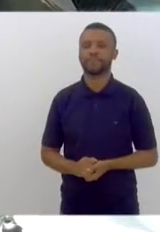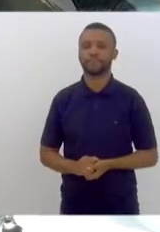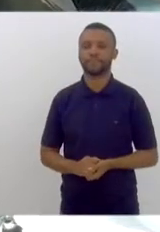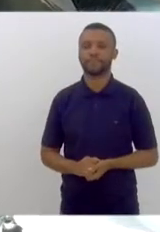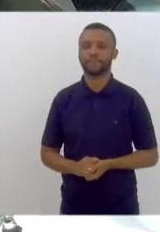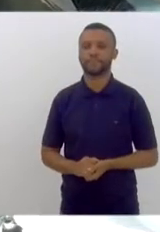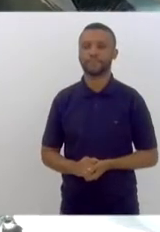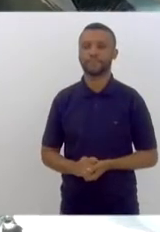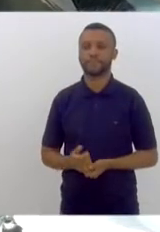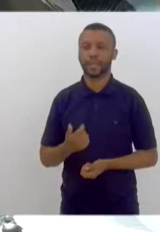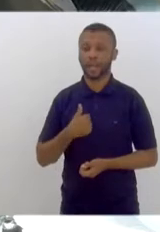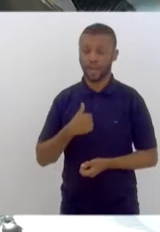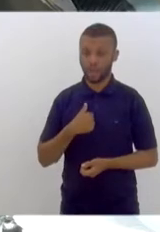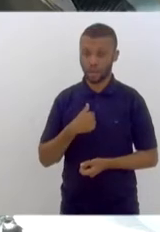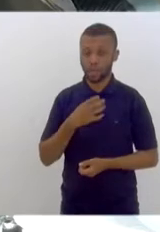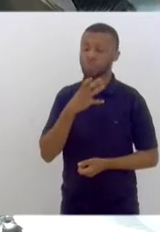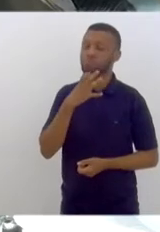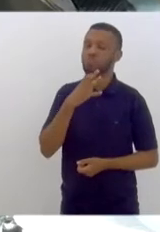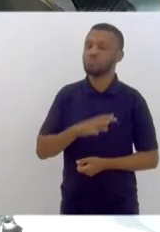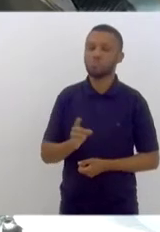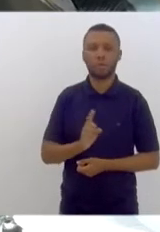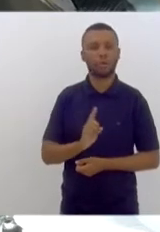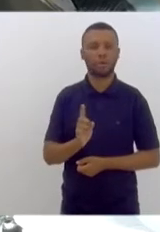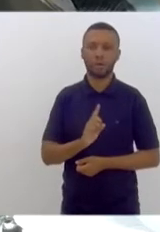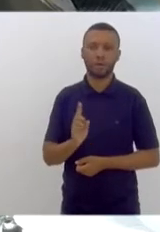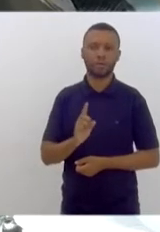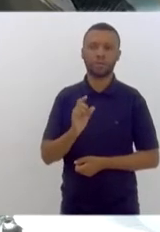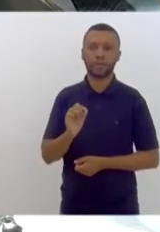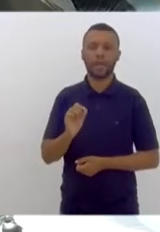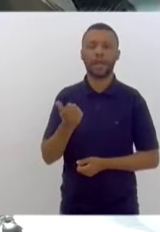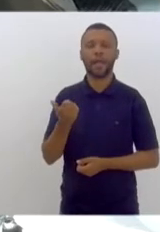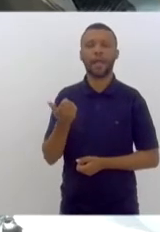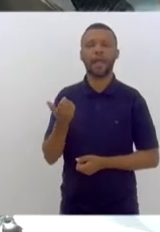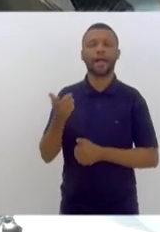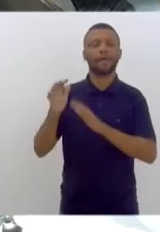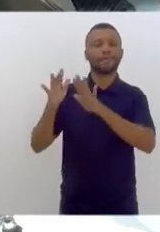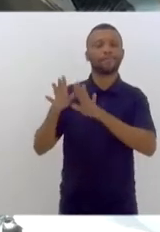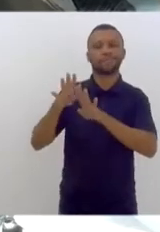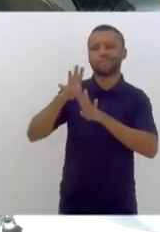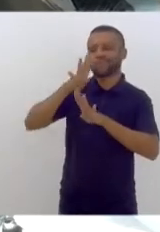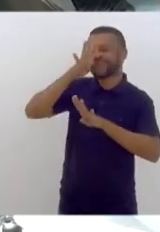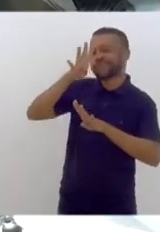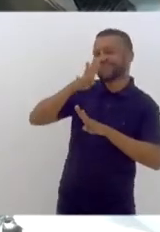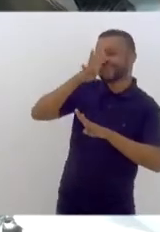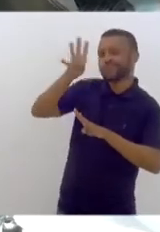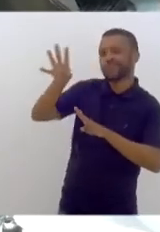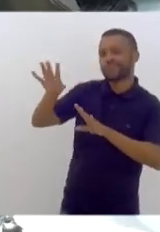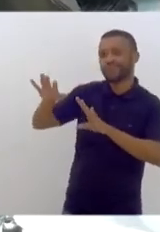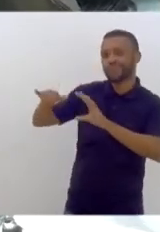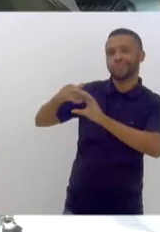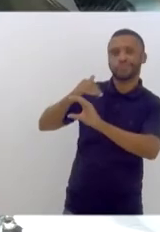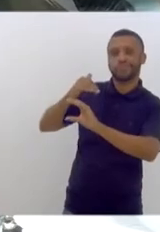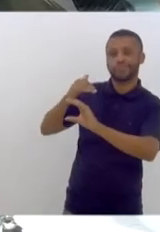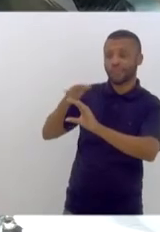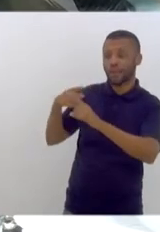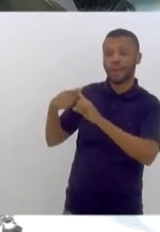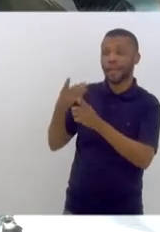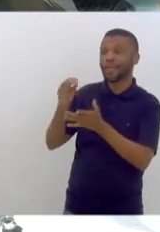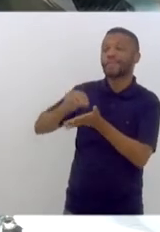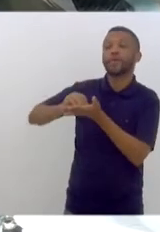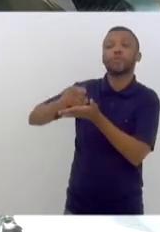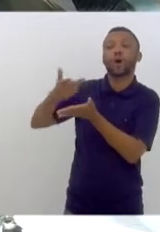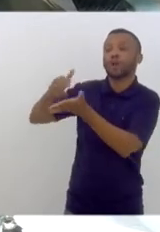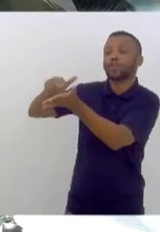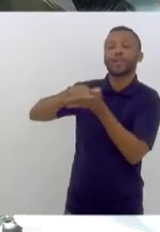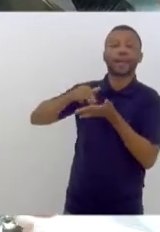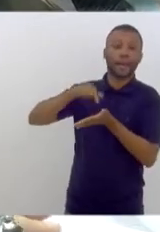Eu desconheço a pseudo-mensagem, pseudo porque não chegou, do Poder Executivo. A gente só vai